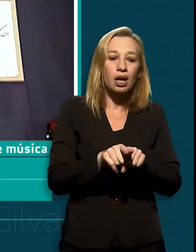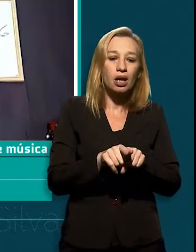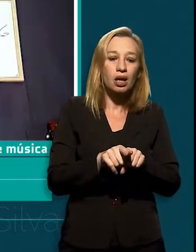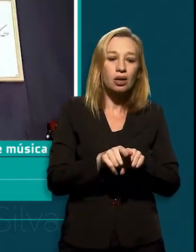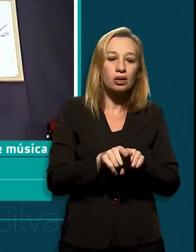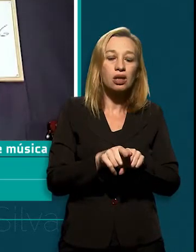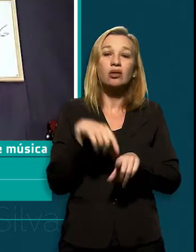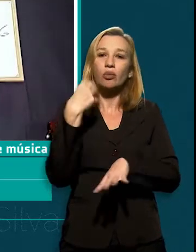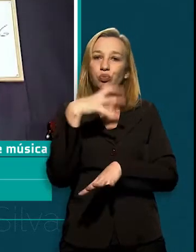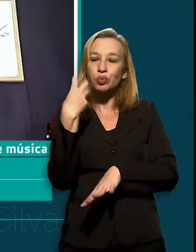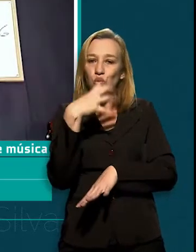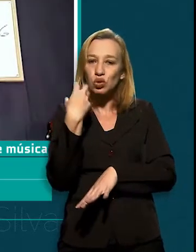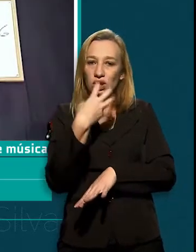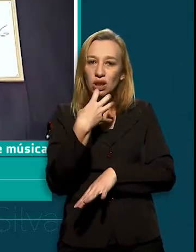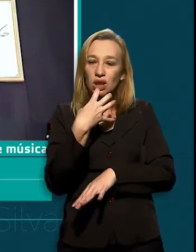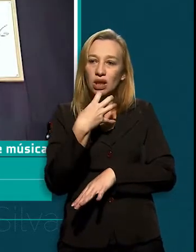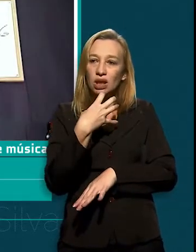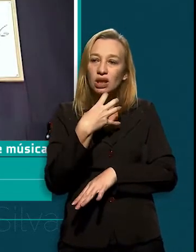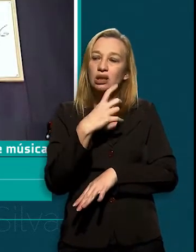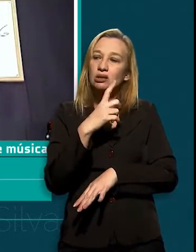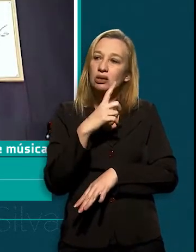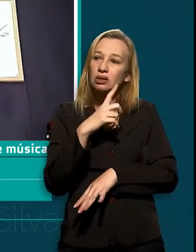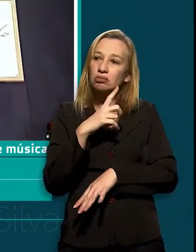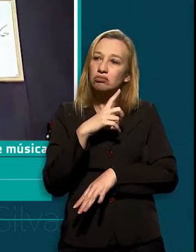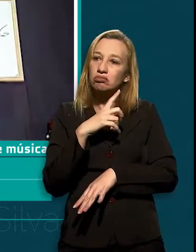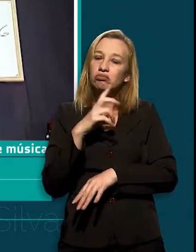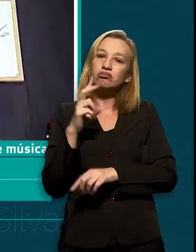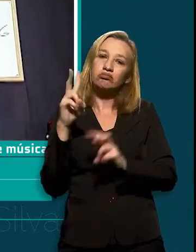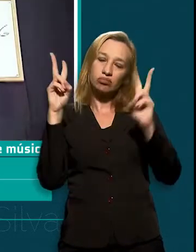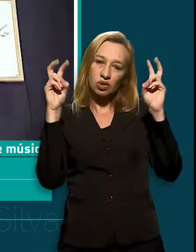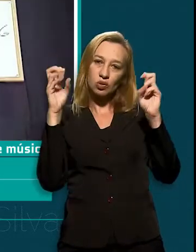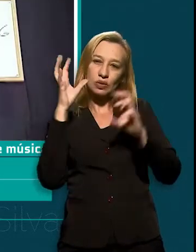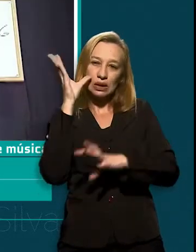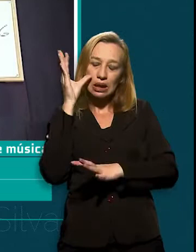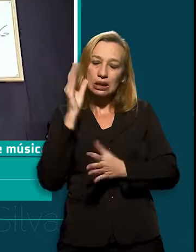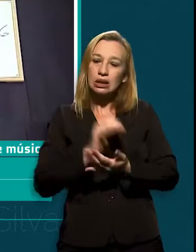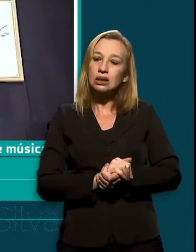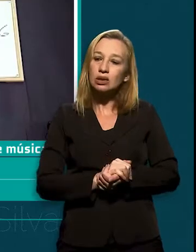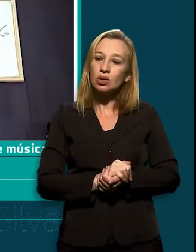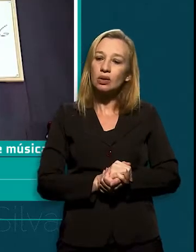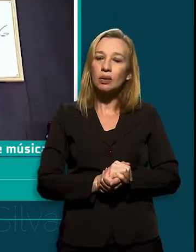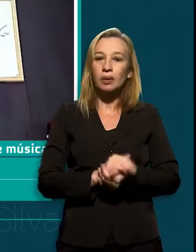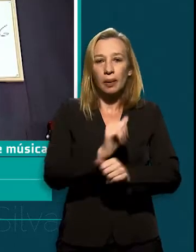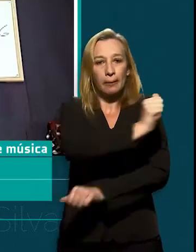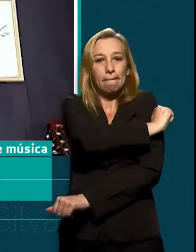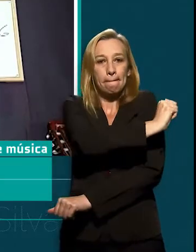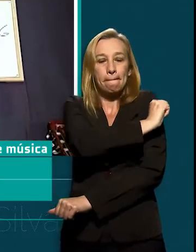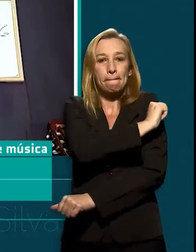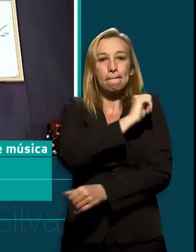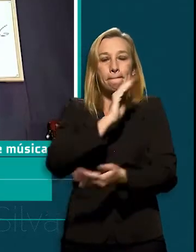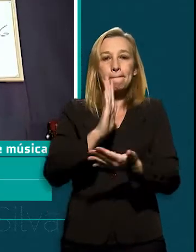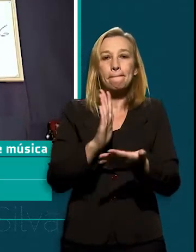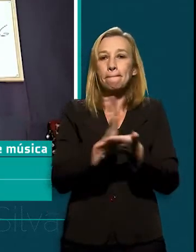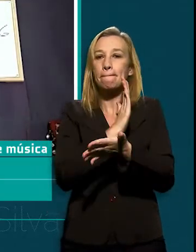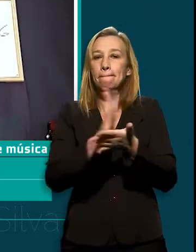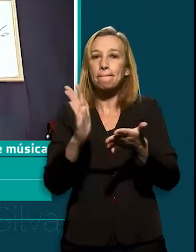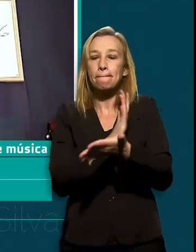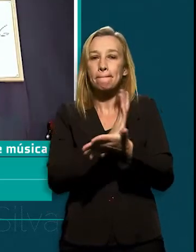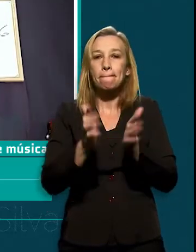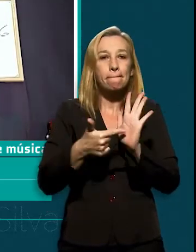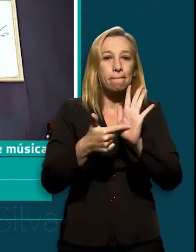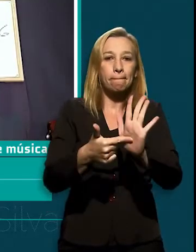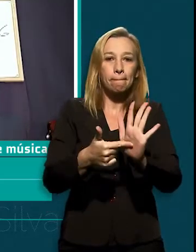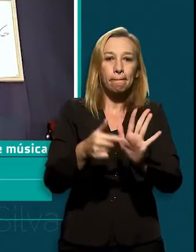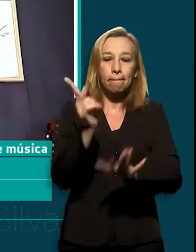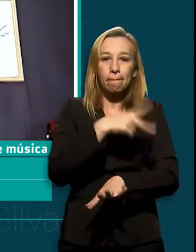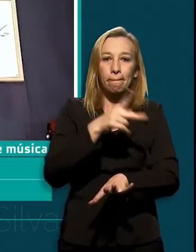porque pelo menos na música, tem uma questão muito interessante, que é o seguinte: o aluno, às vezes, ele transfere muito